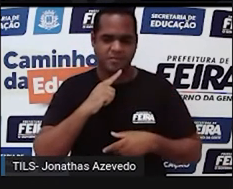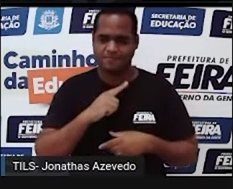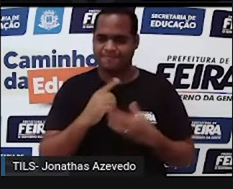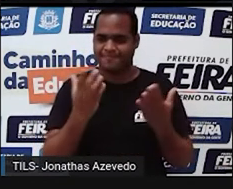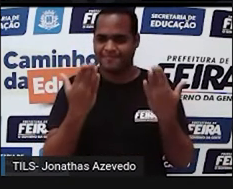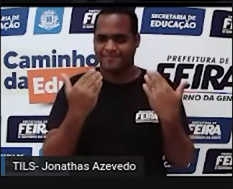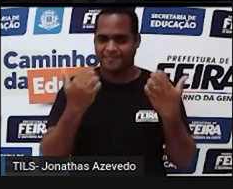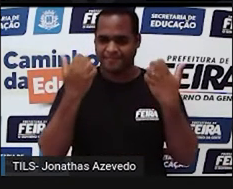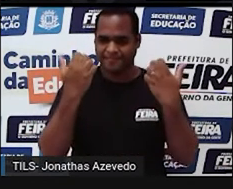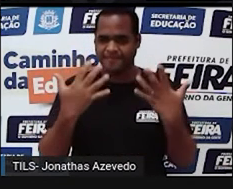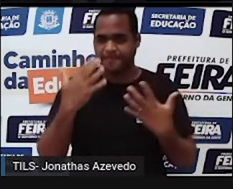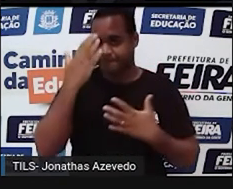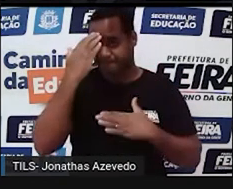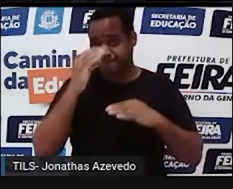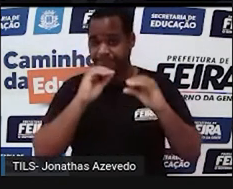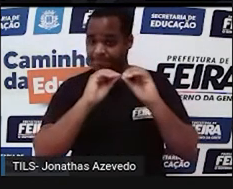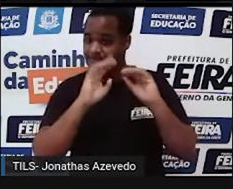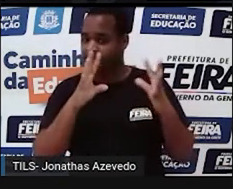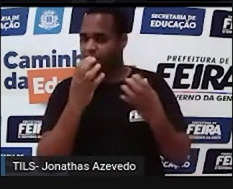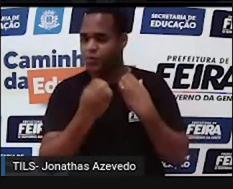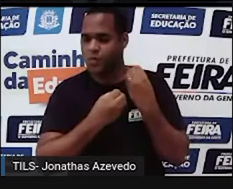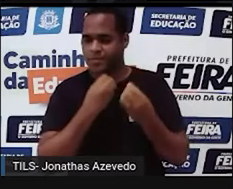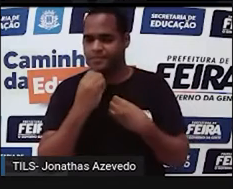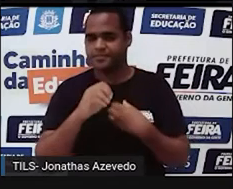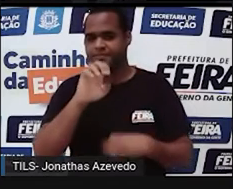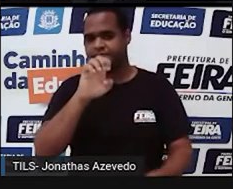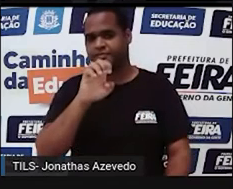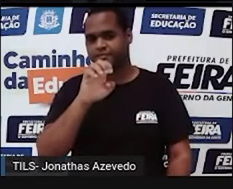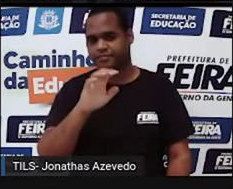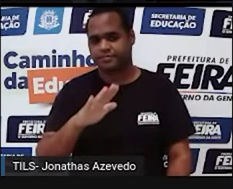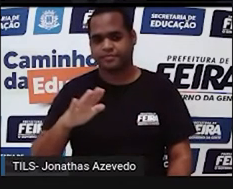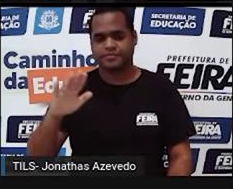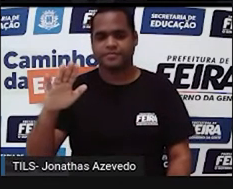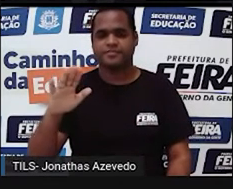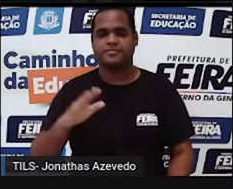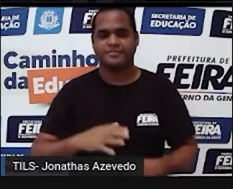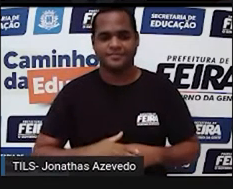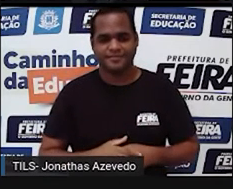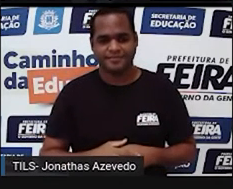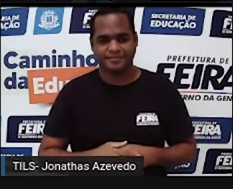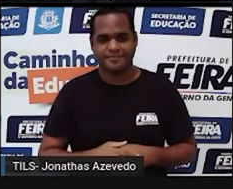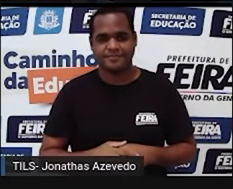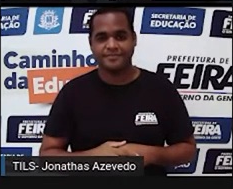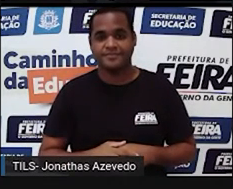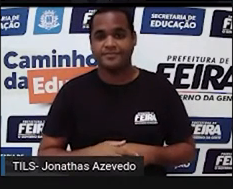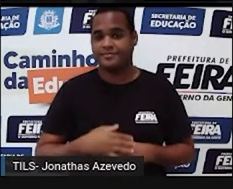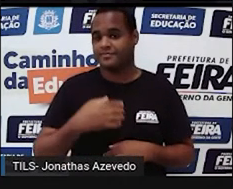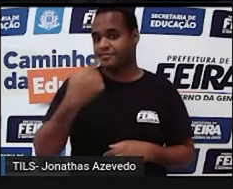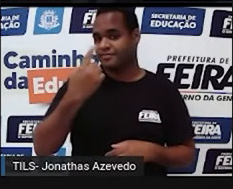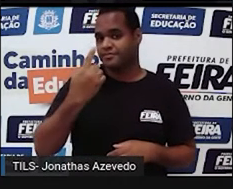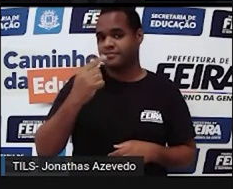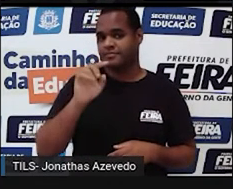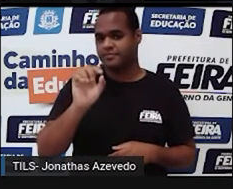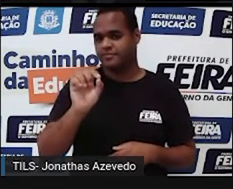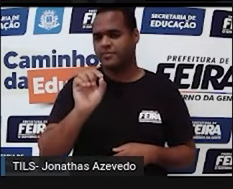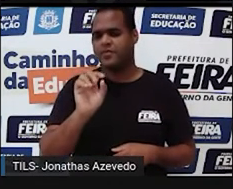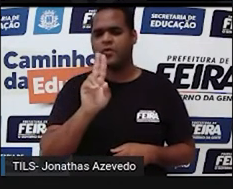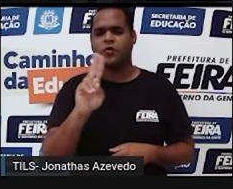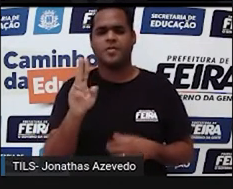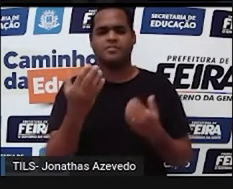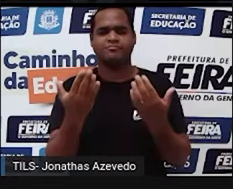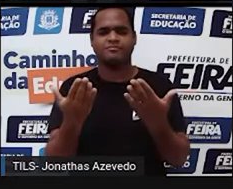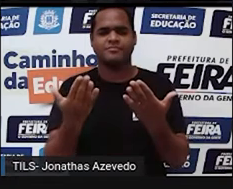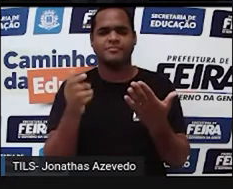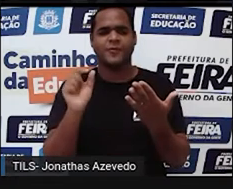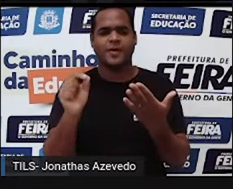que é para a gente entender melhor essa coisa da estatística, certo? Primeiro, que a estatística, ela é a parte